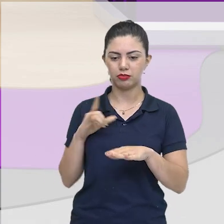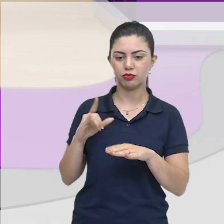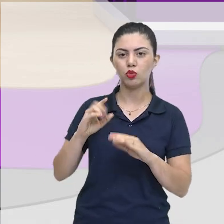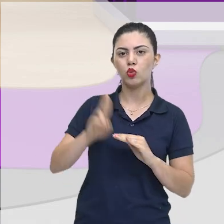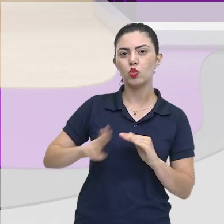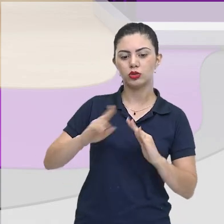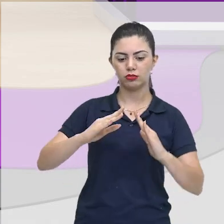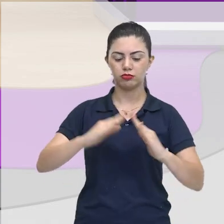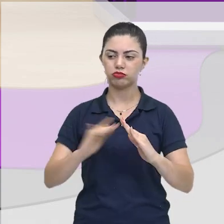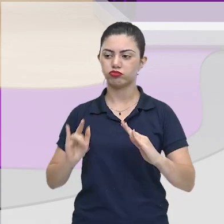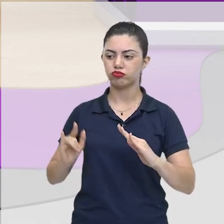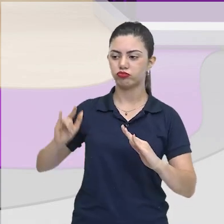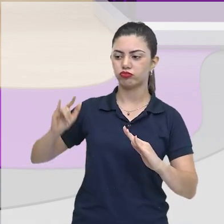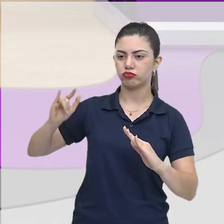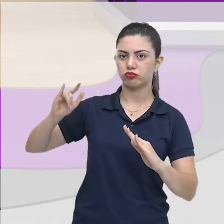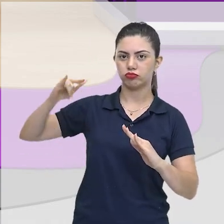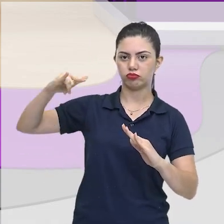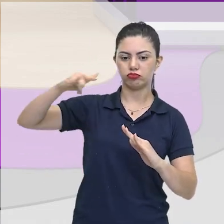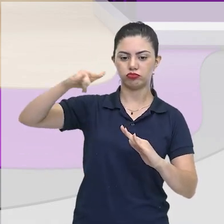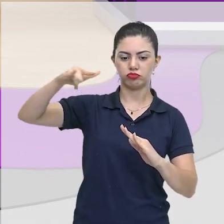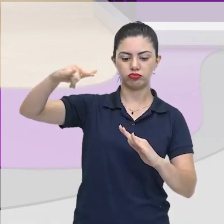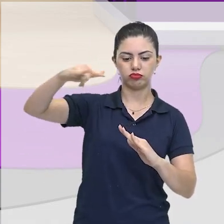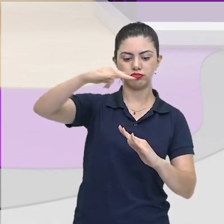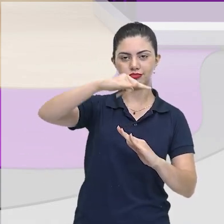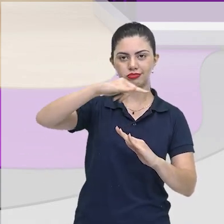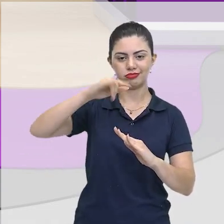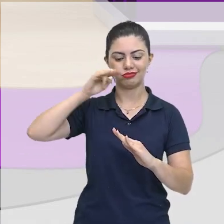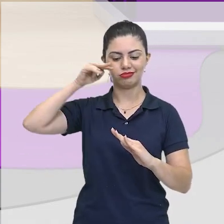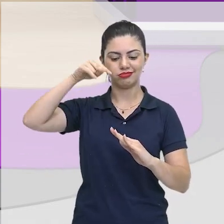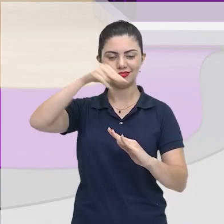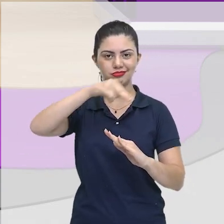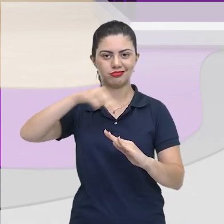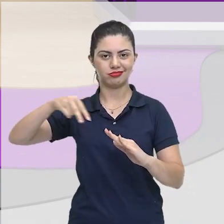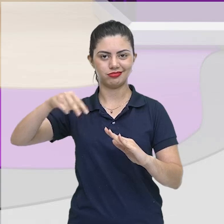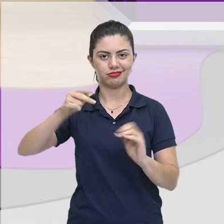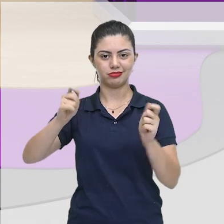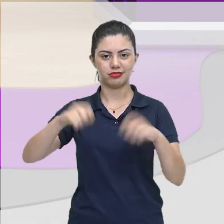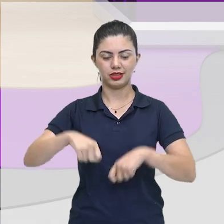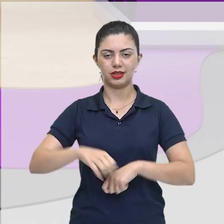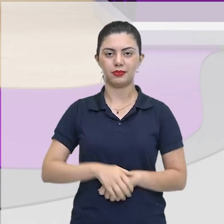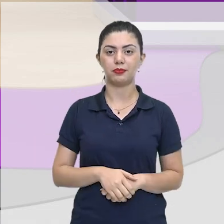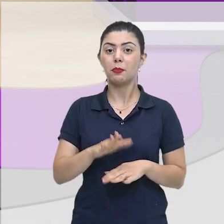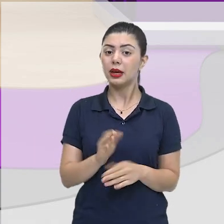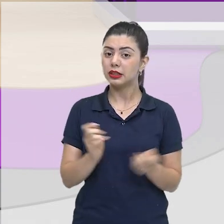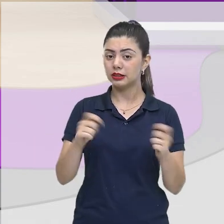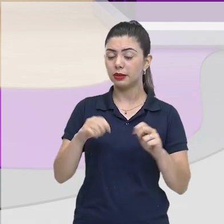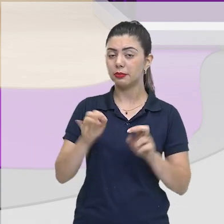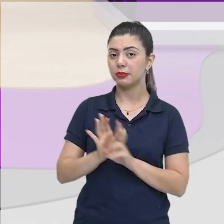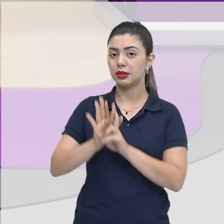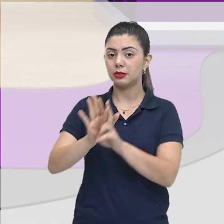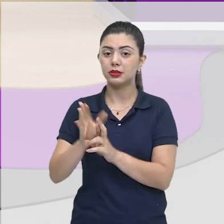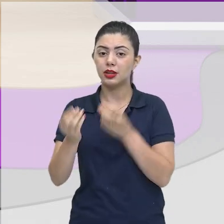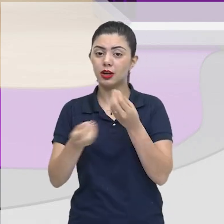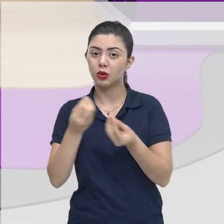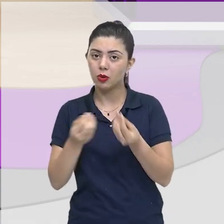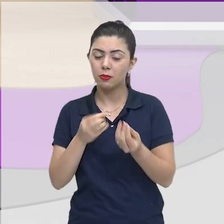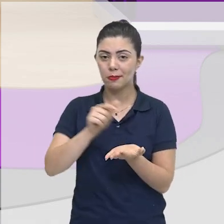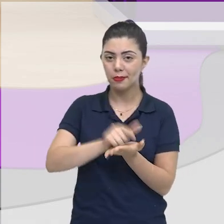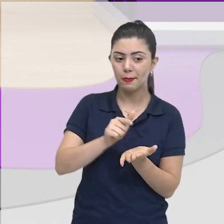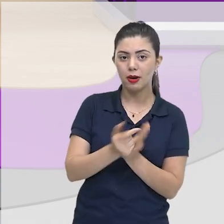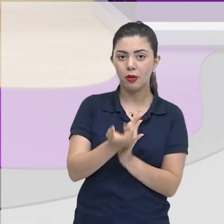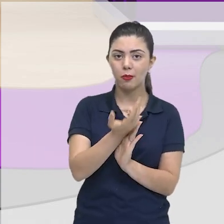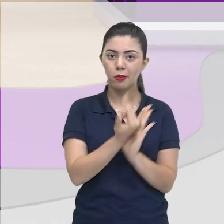incríveis, aéreas realizadas por drones. No entanto, ela também pode ser representada através de